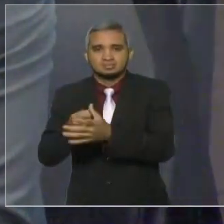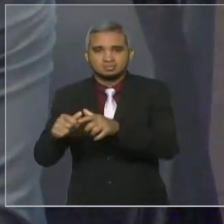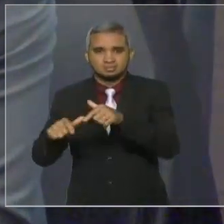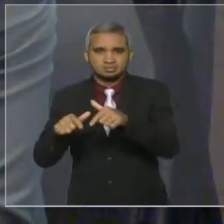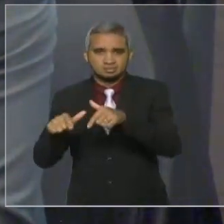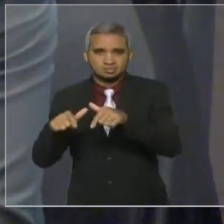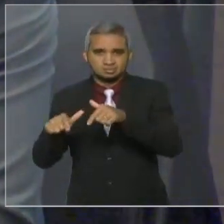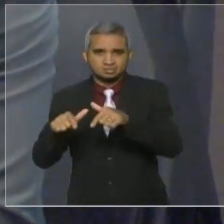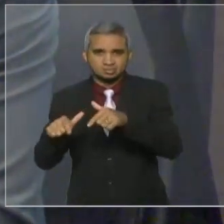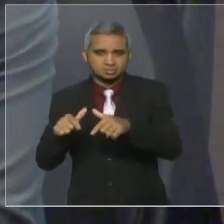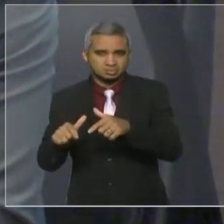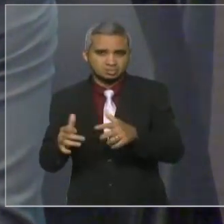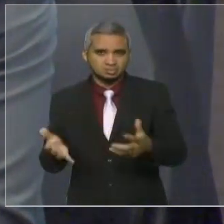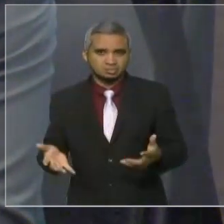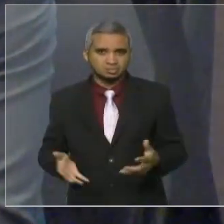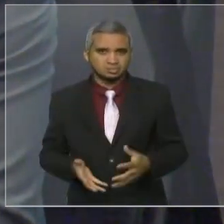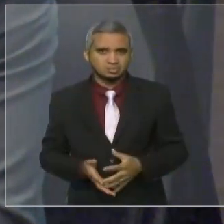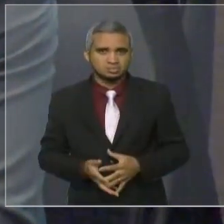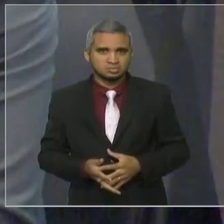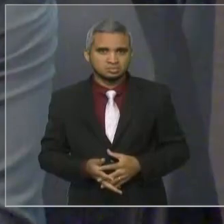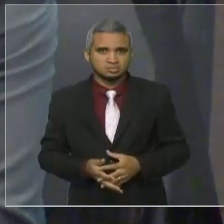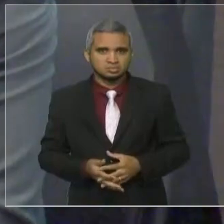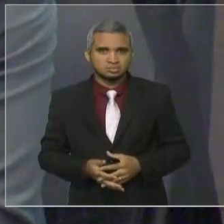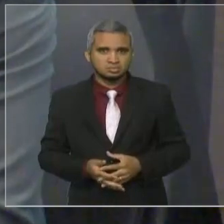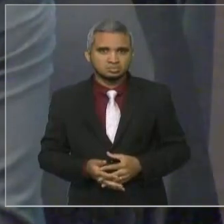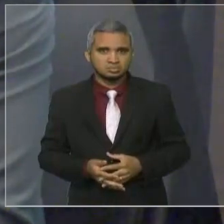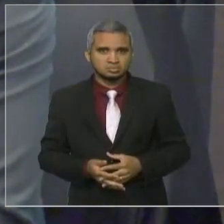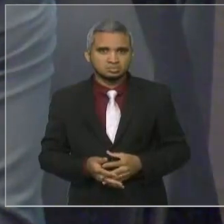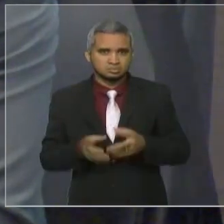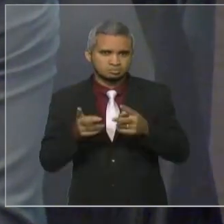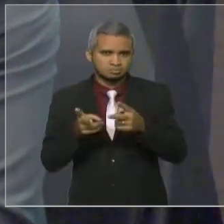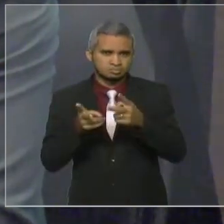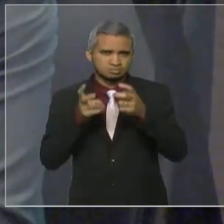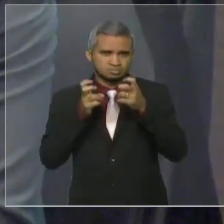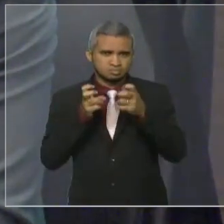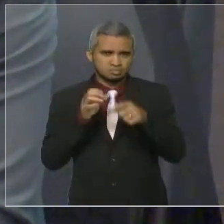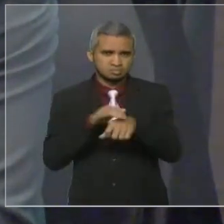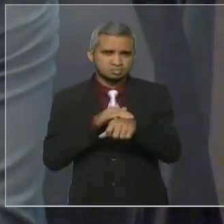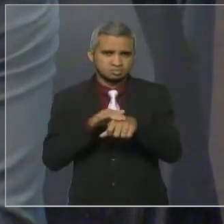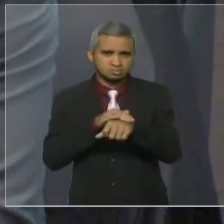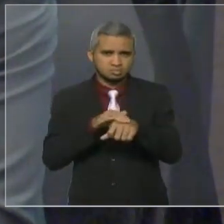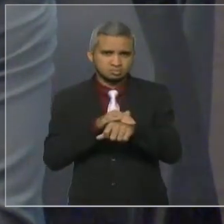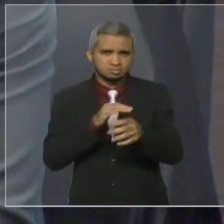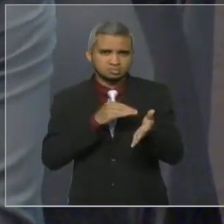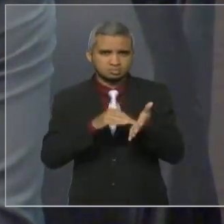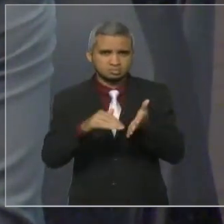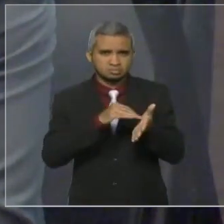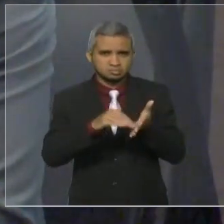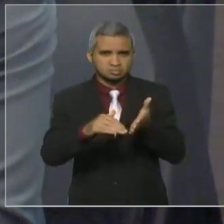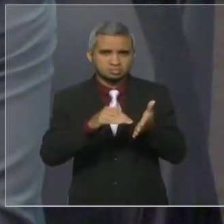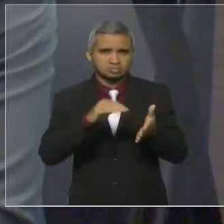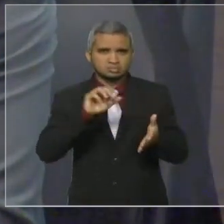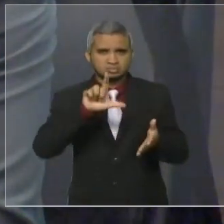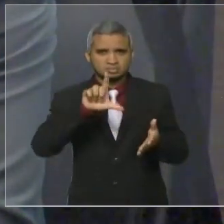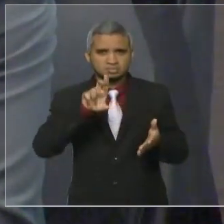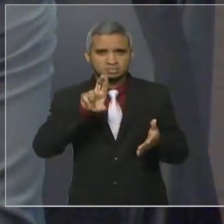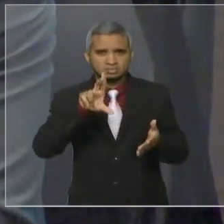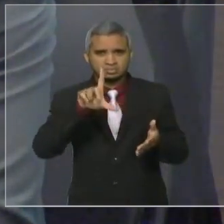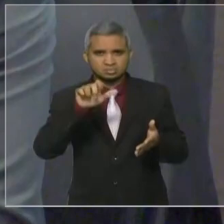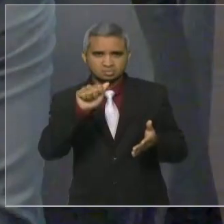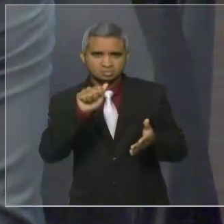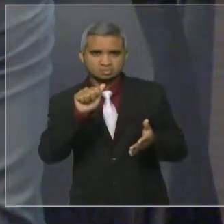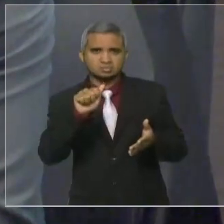muito complicado. E pelo que a gente percebe das conversas com o secretário Carlos Lula, do que é de